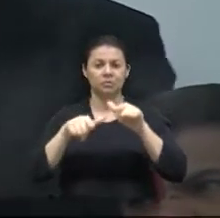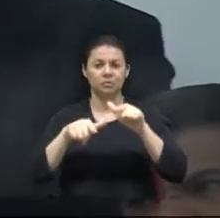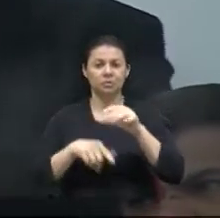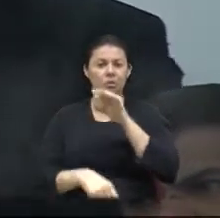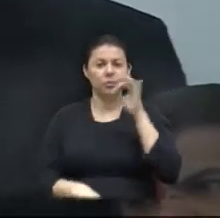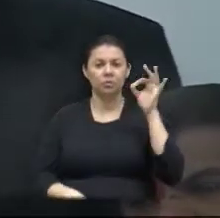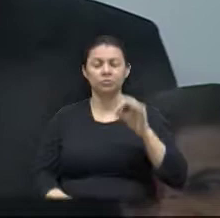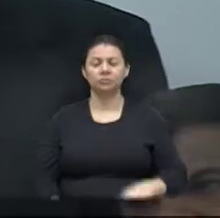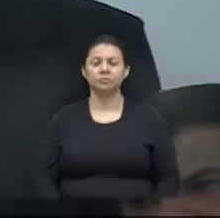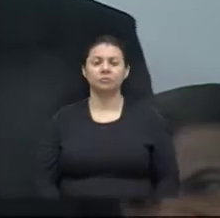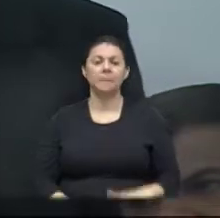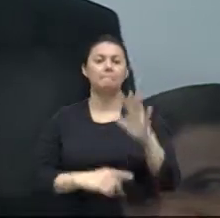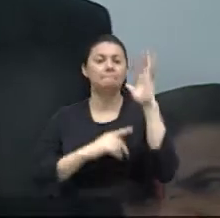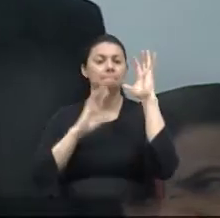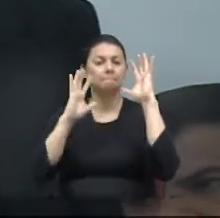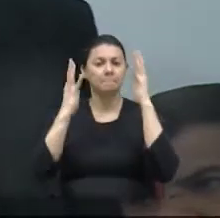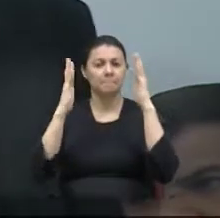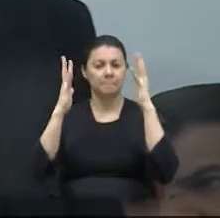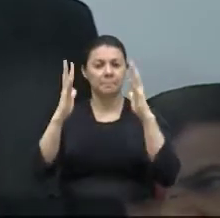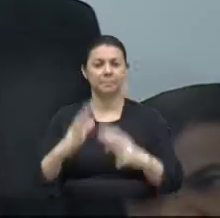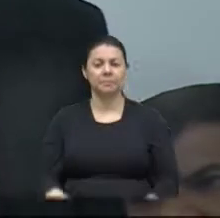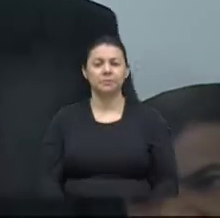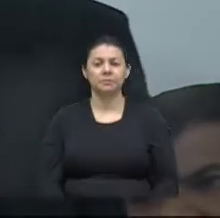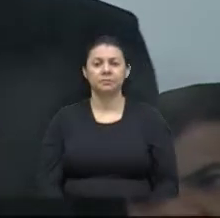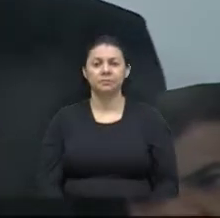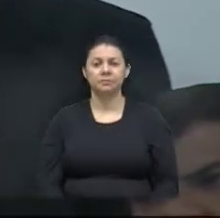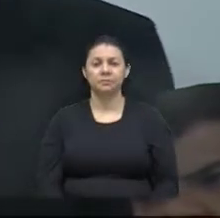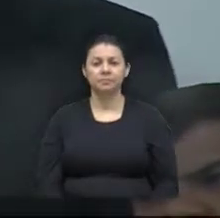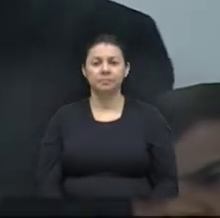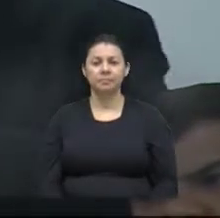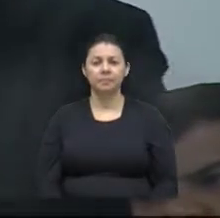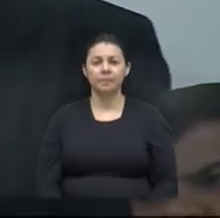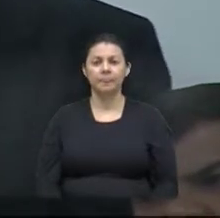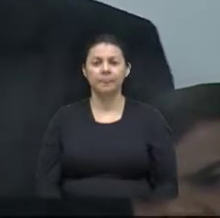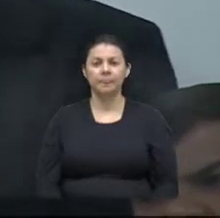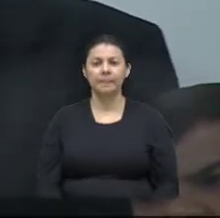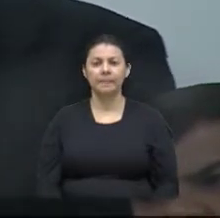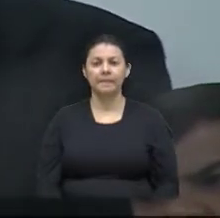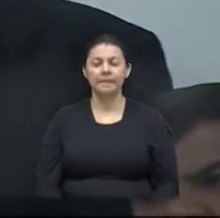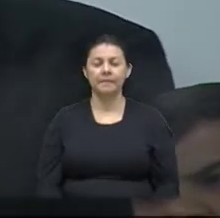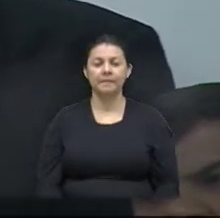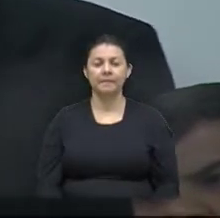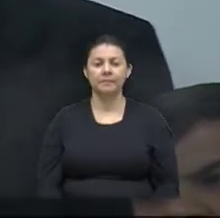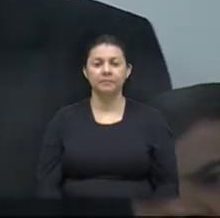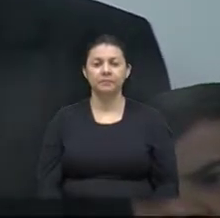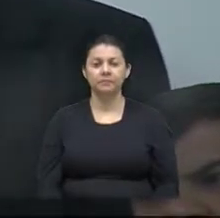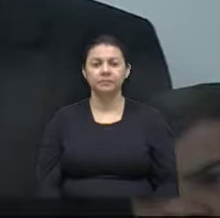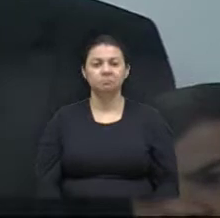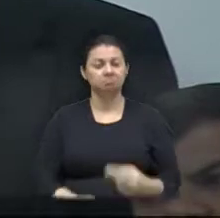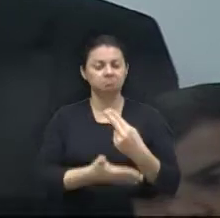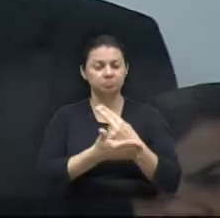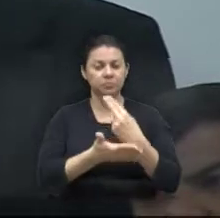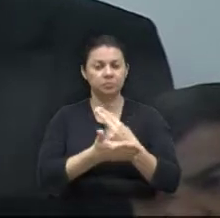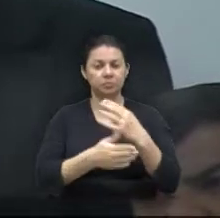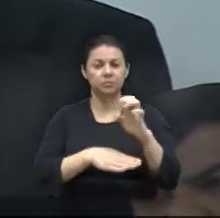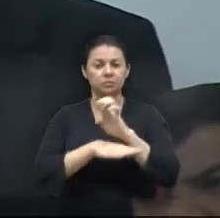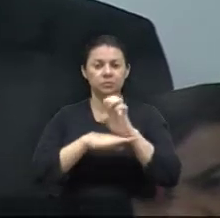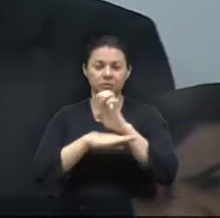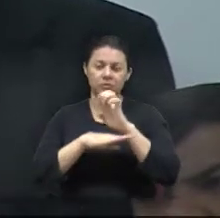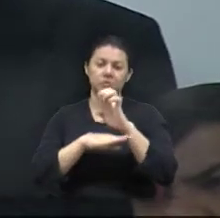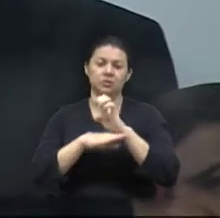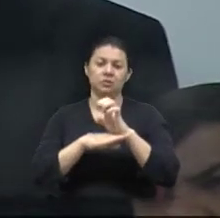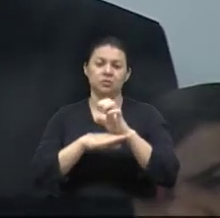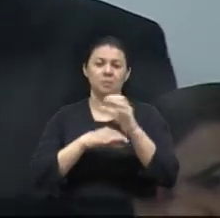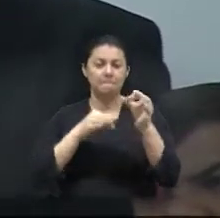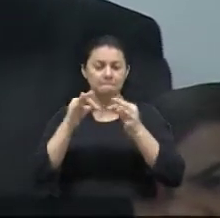público para a escolha dos funcionários mesmo que de forma de estágio é uma medida necessária